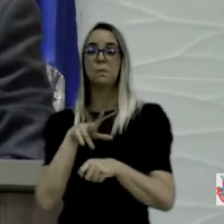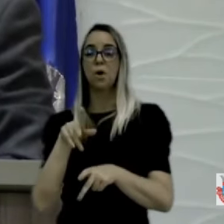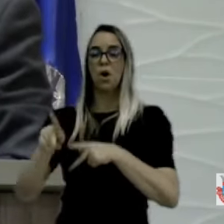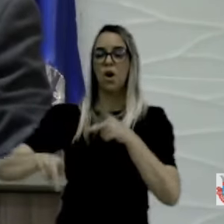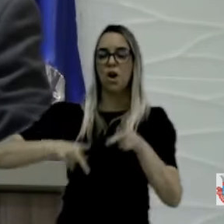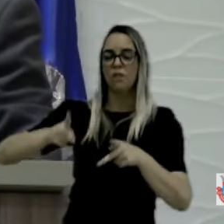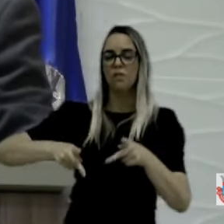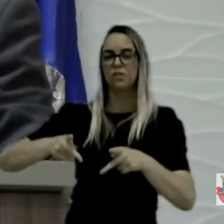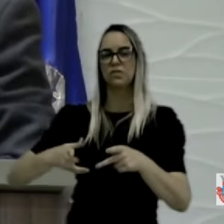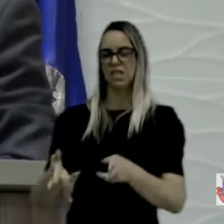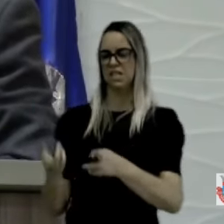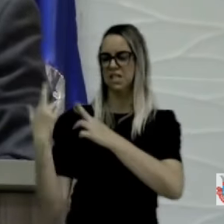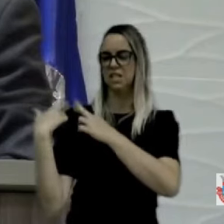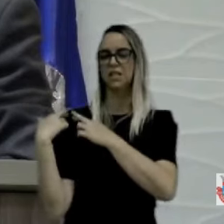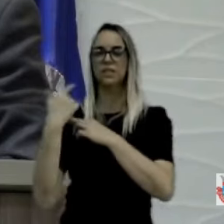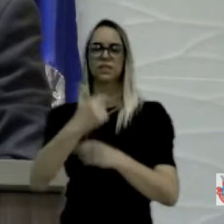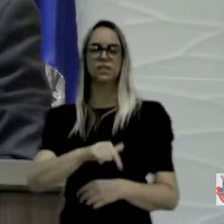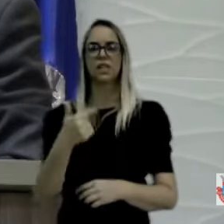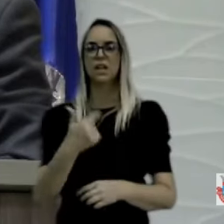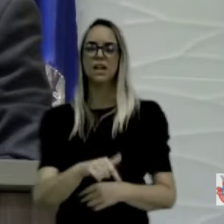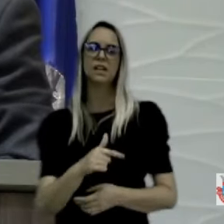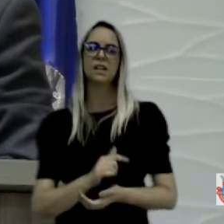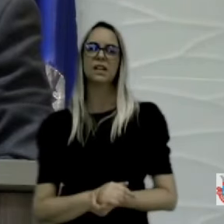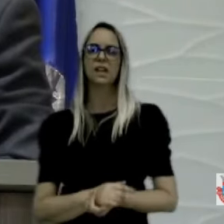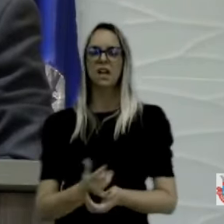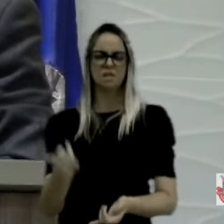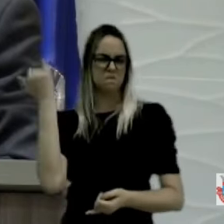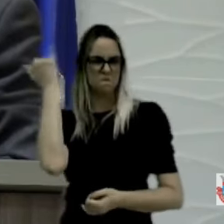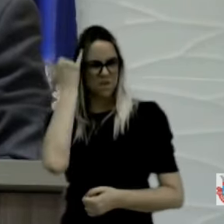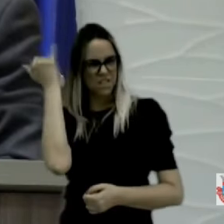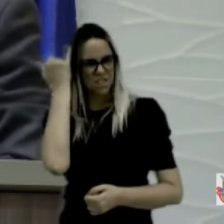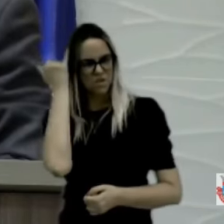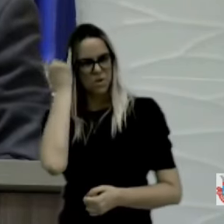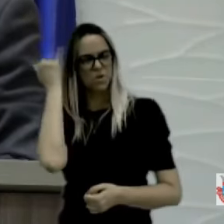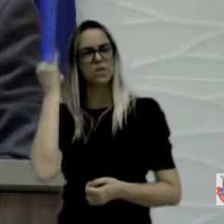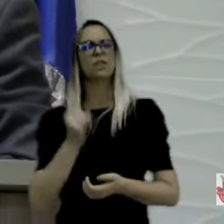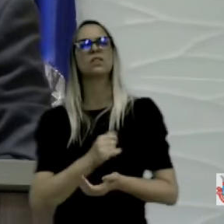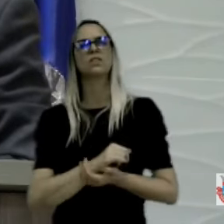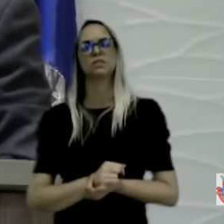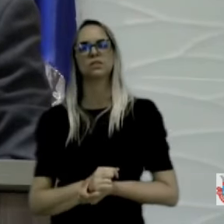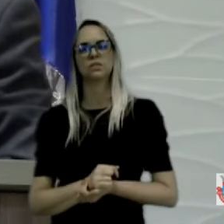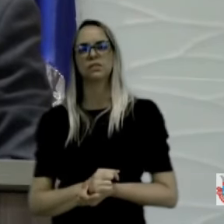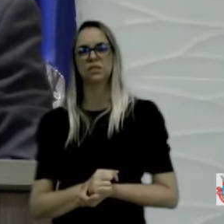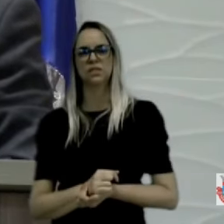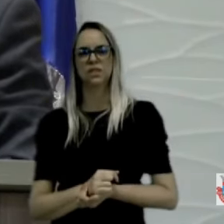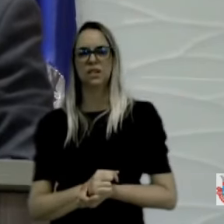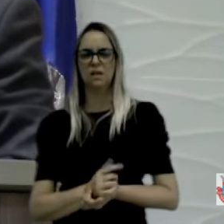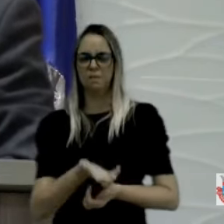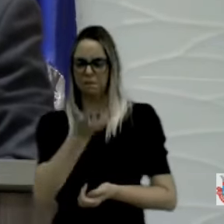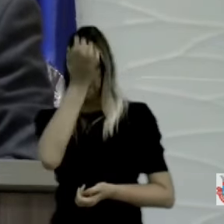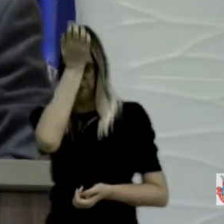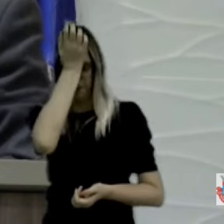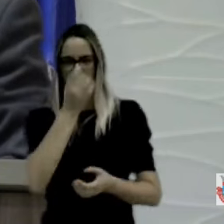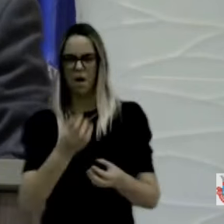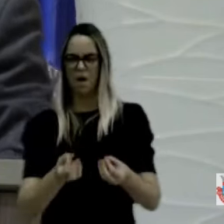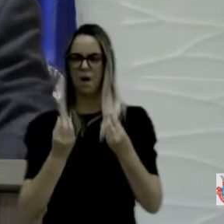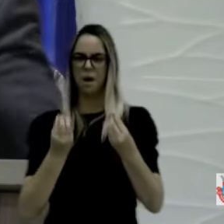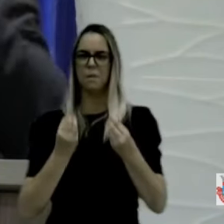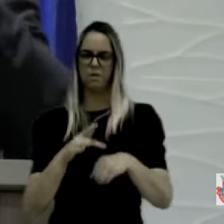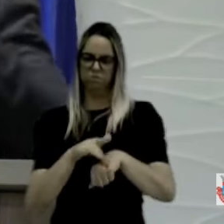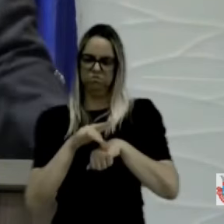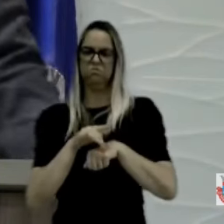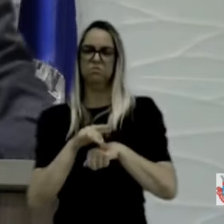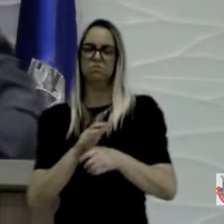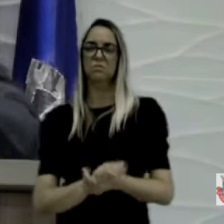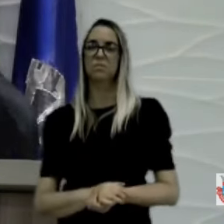prefeito irresponsável, preguiçoso e covarde. Porque aí